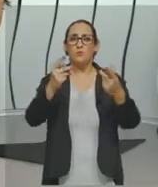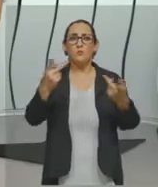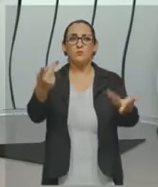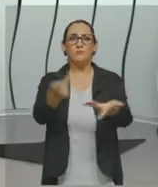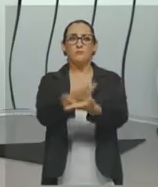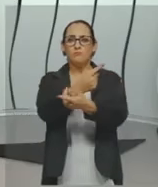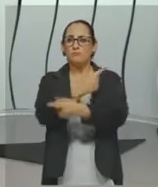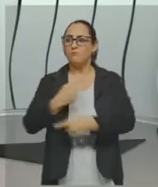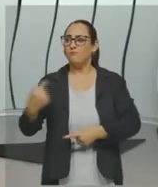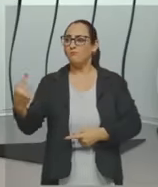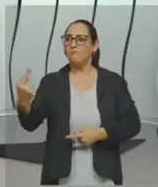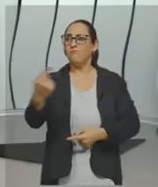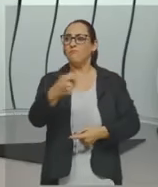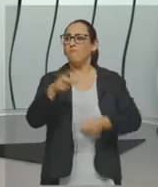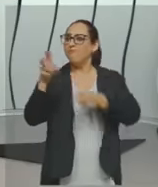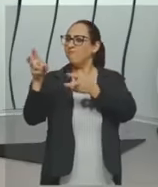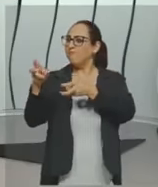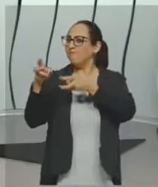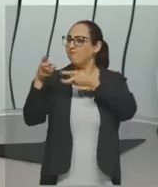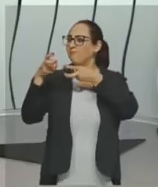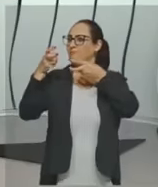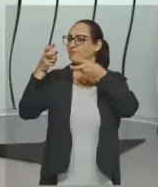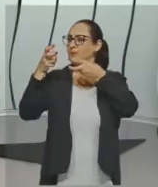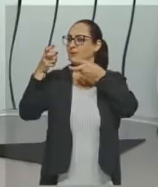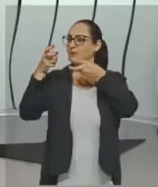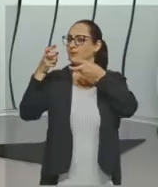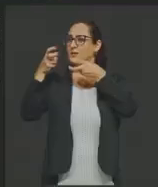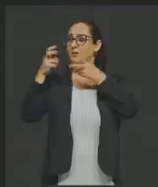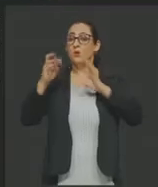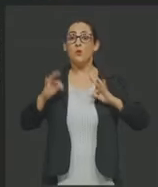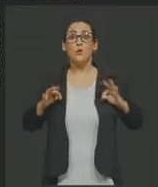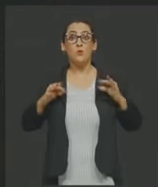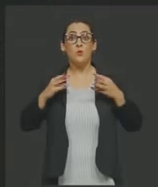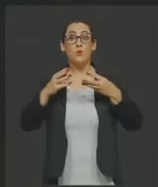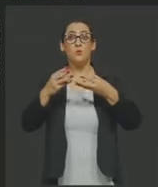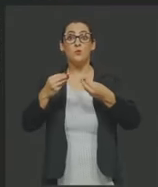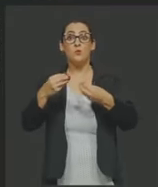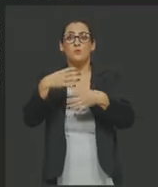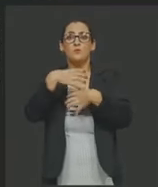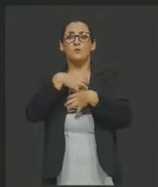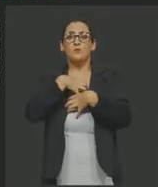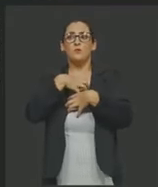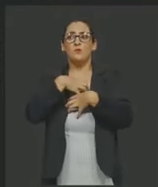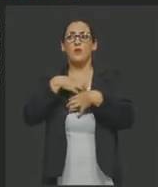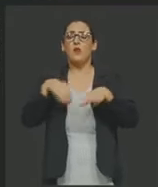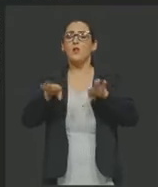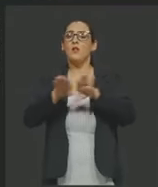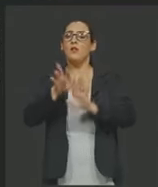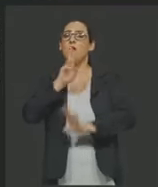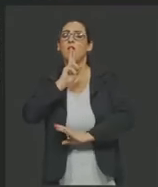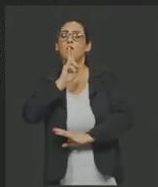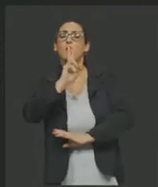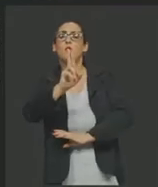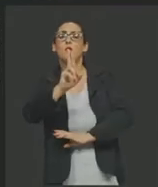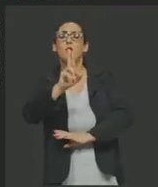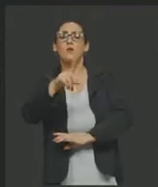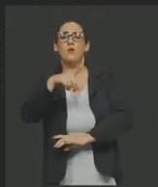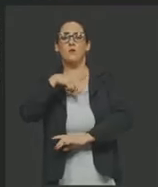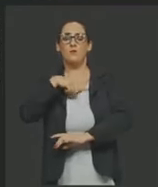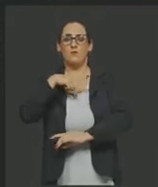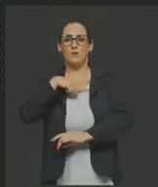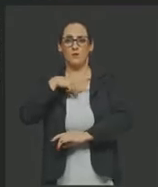Pela percepção de estímulos e respostas a esses estímulos que nos